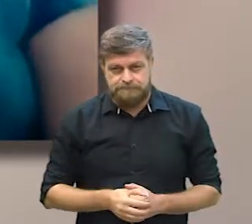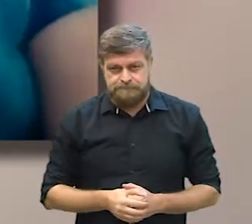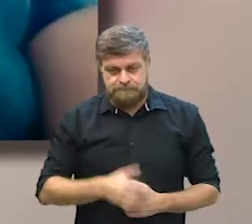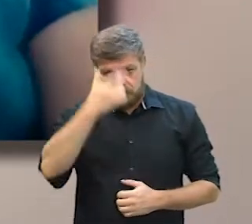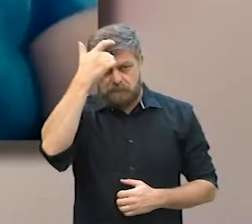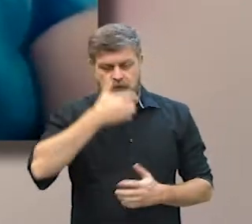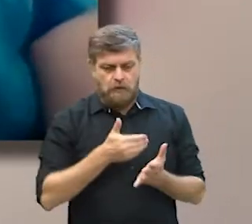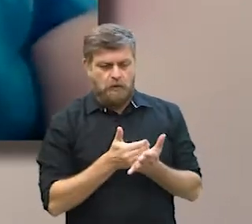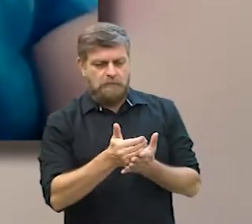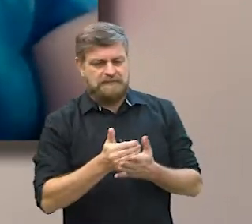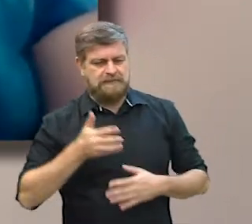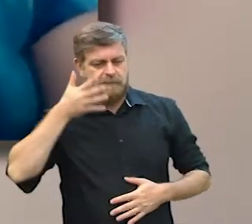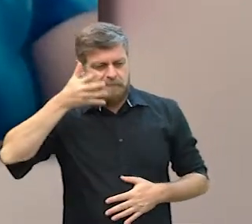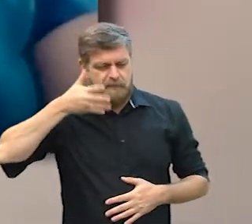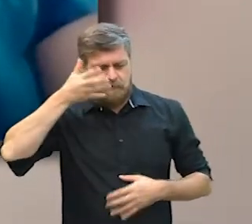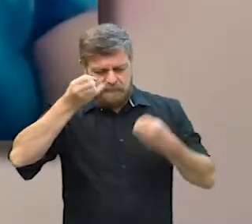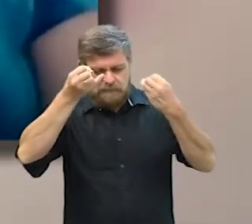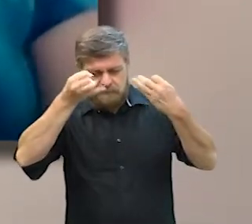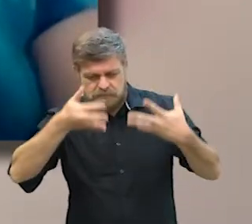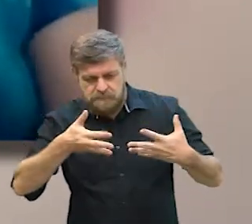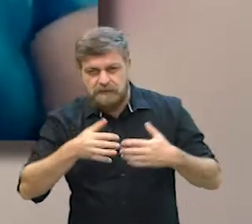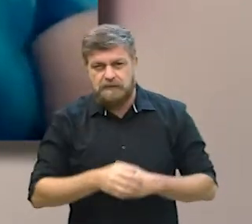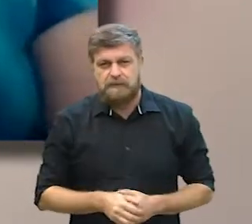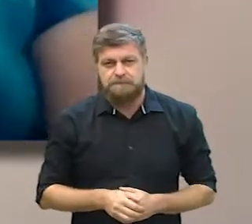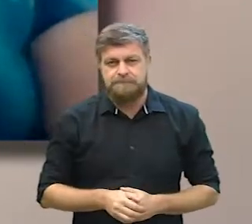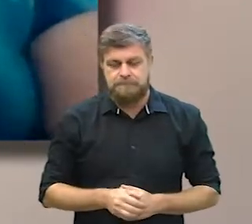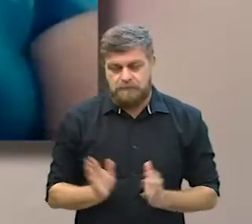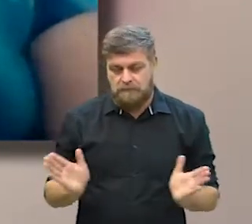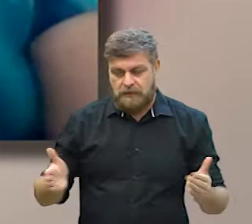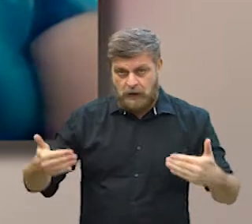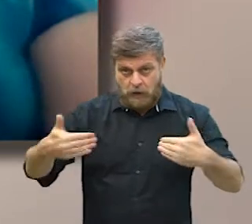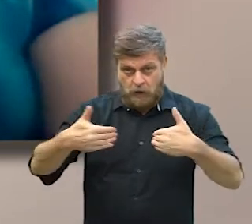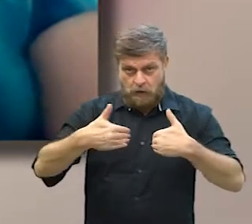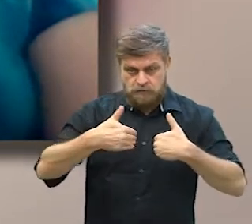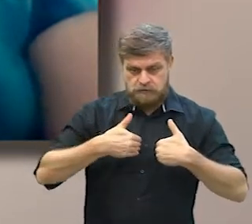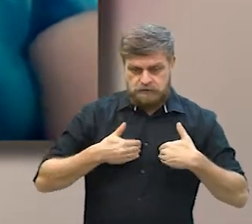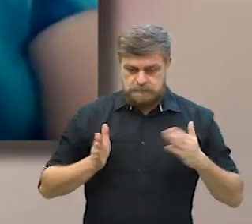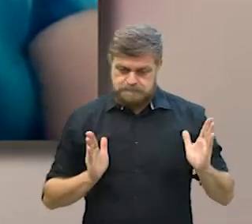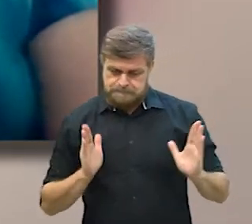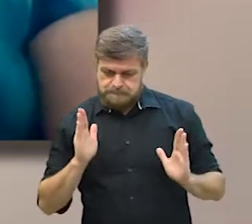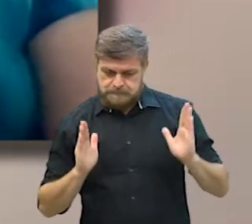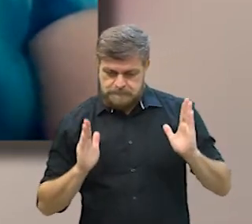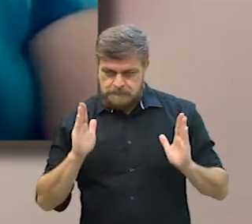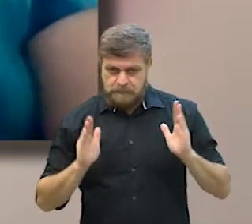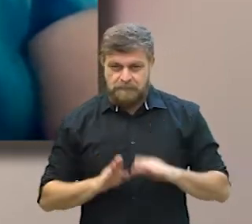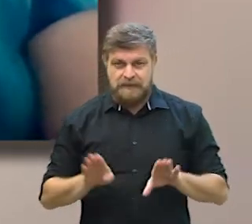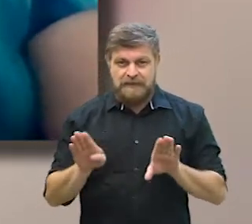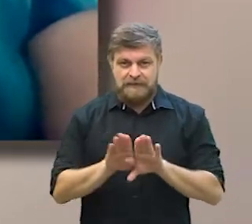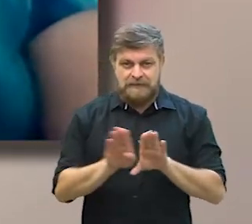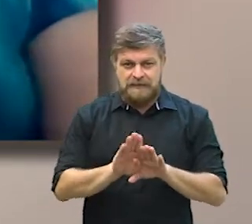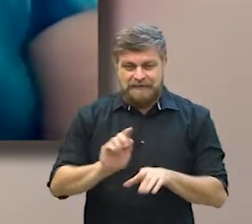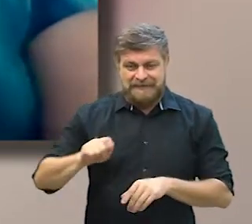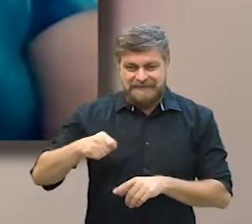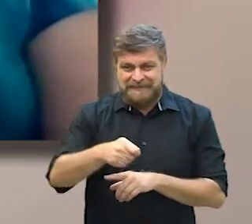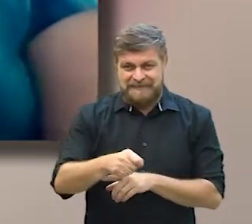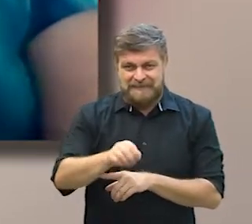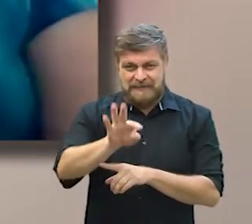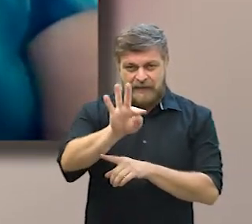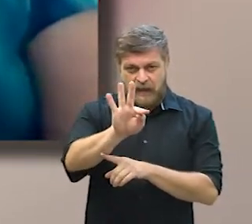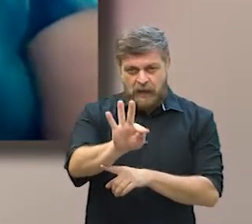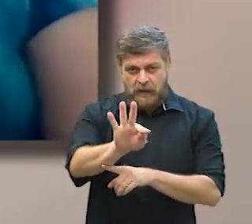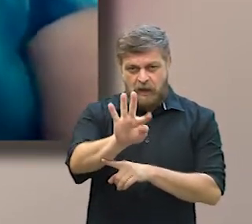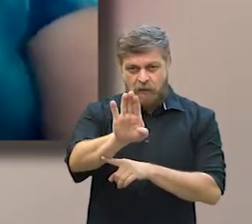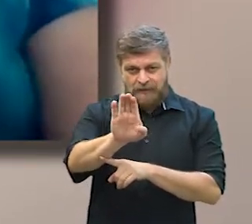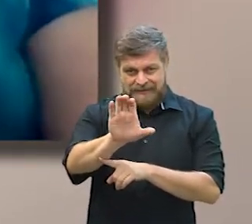Vamos lá, eu posso começar a explicar um pouquinho disso. O transtorno do espectro autista, ou TEA, ou também